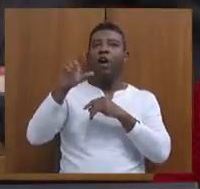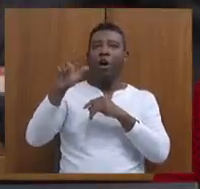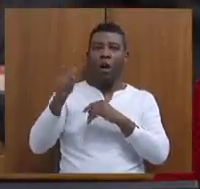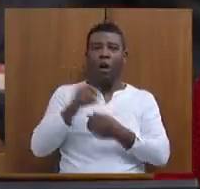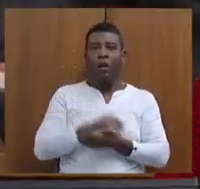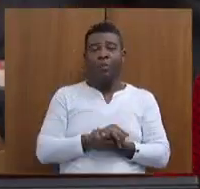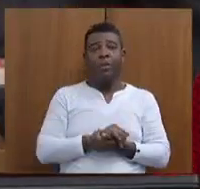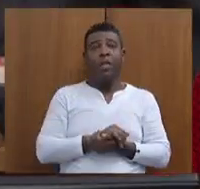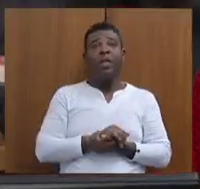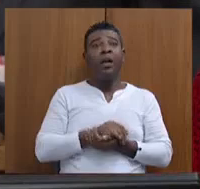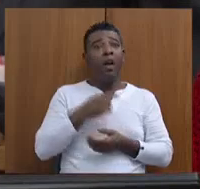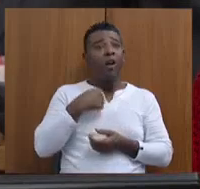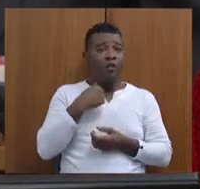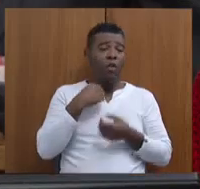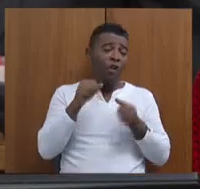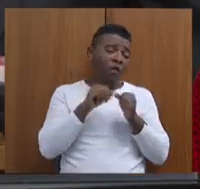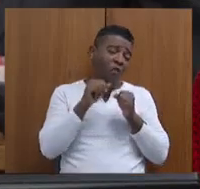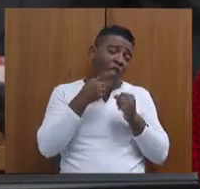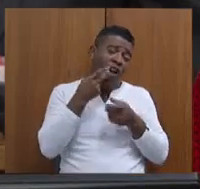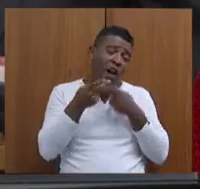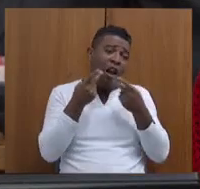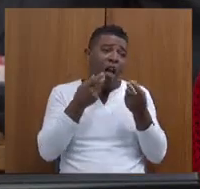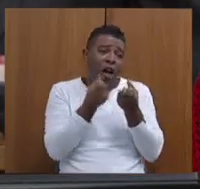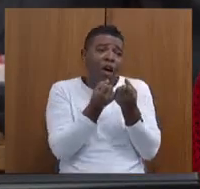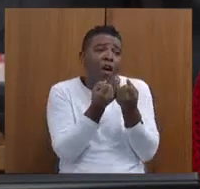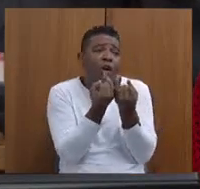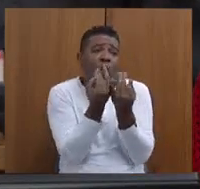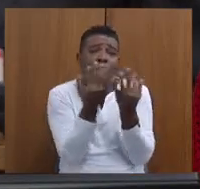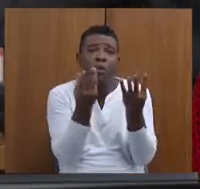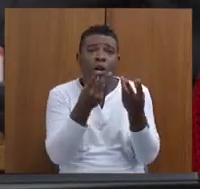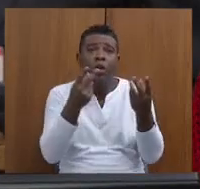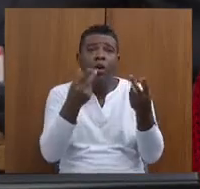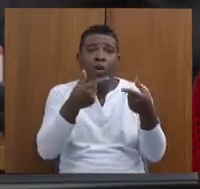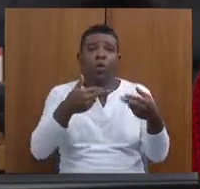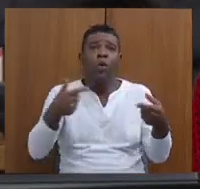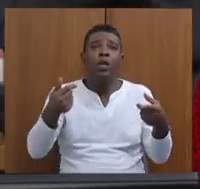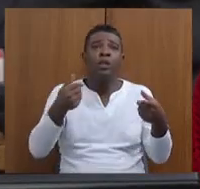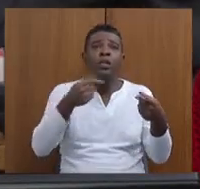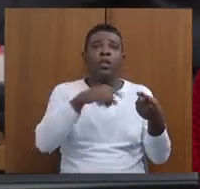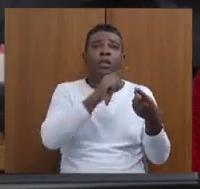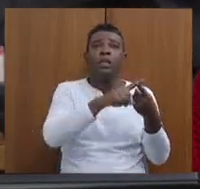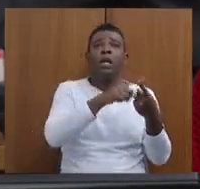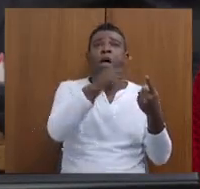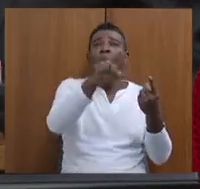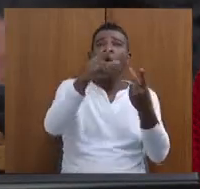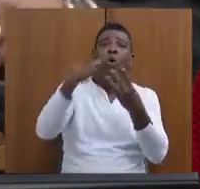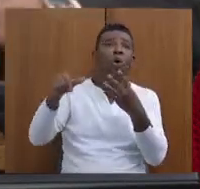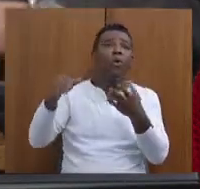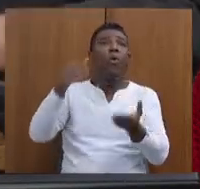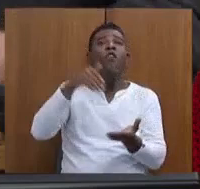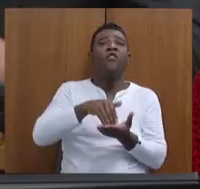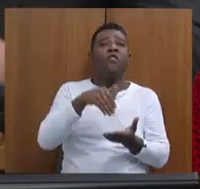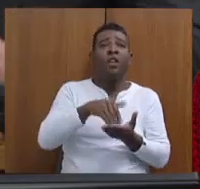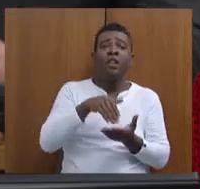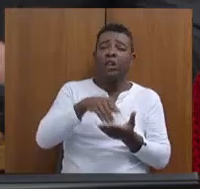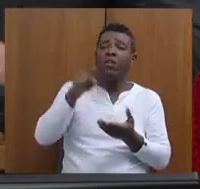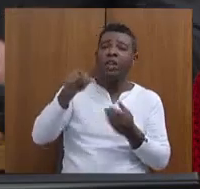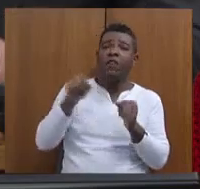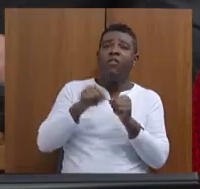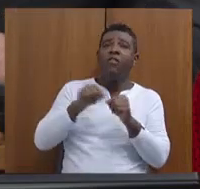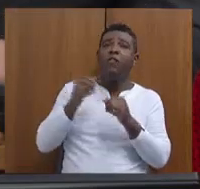depois passa para os demais deputados e aí no final você faz algum comentário das